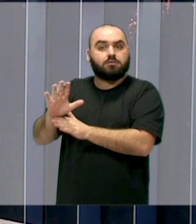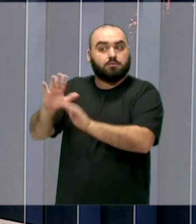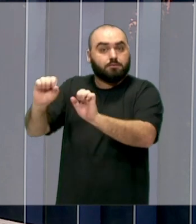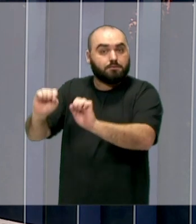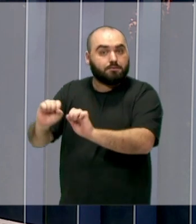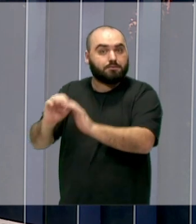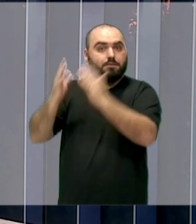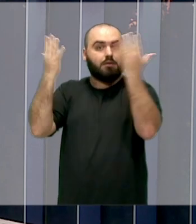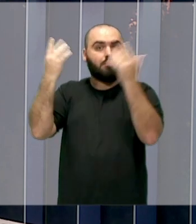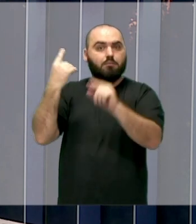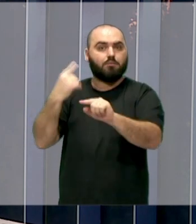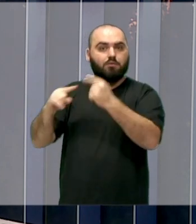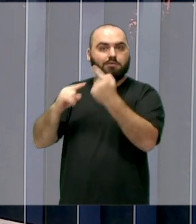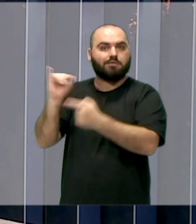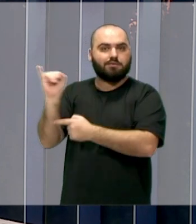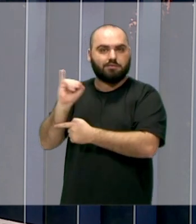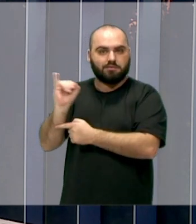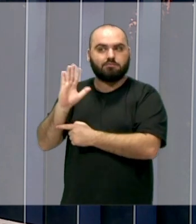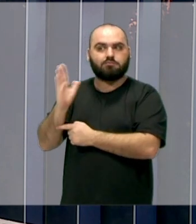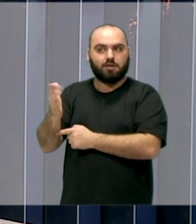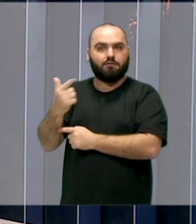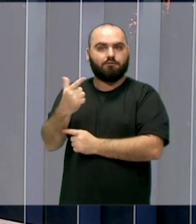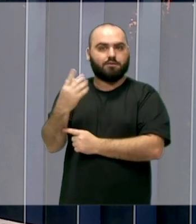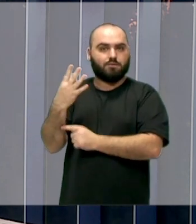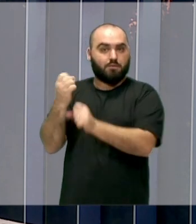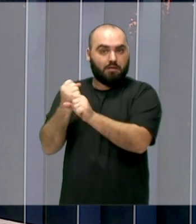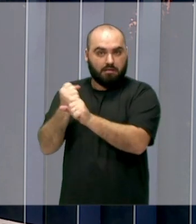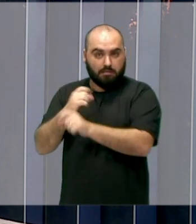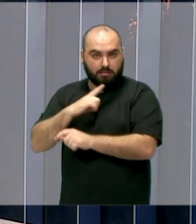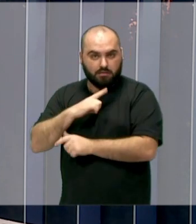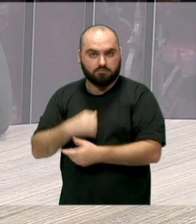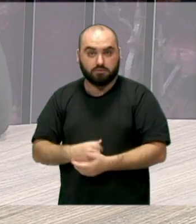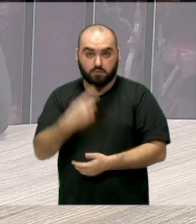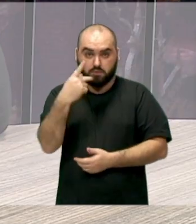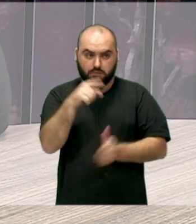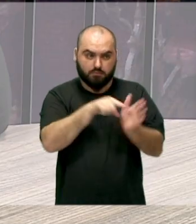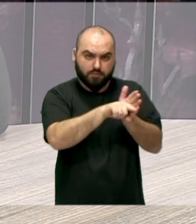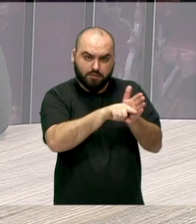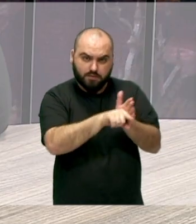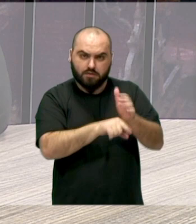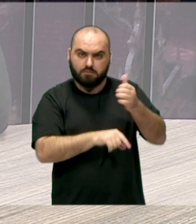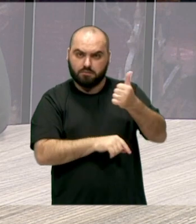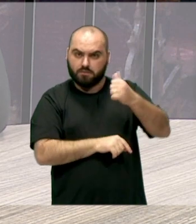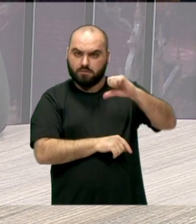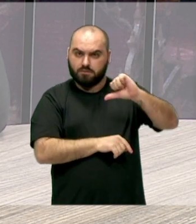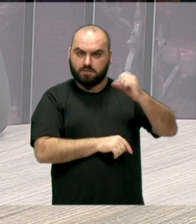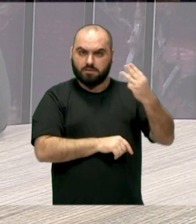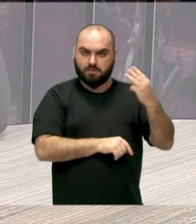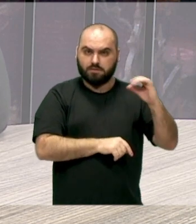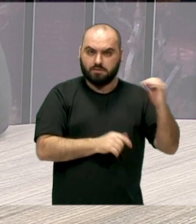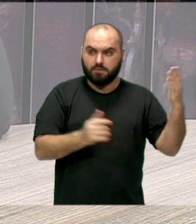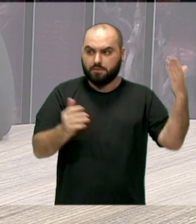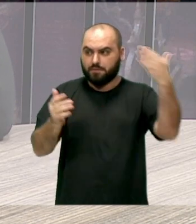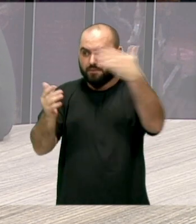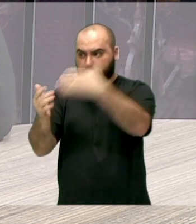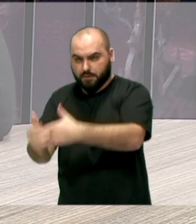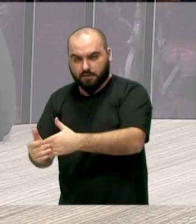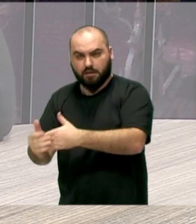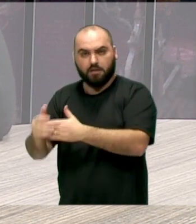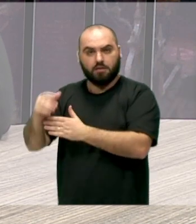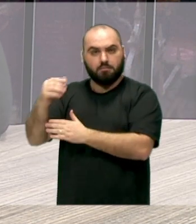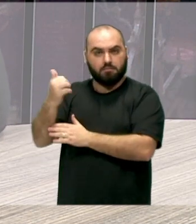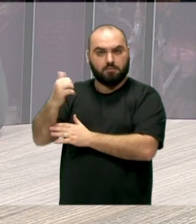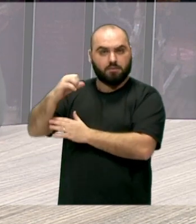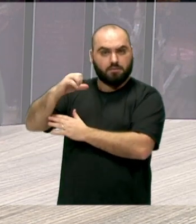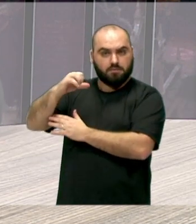de música, que agora está com 24 anos. Então, assim, tua pesquisa vai de 30 a final da década de 90, é isso?